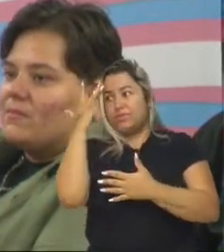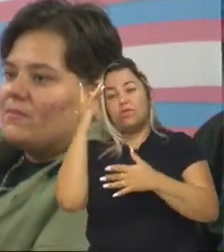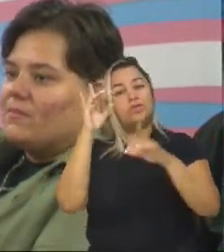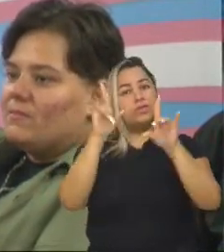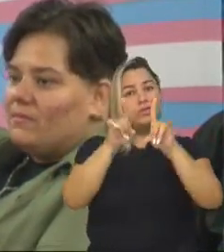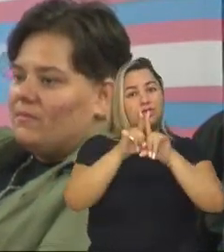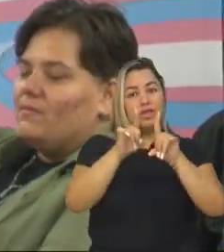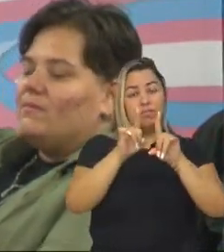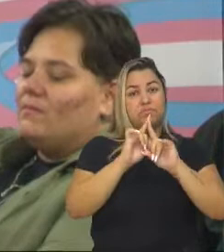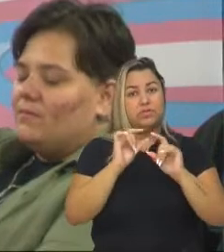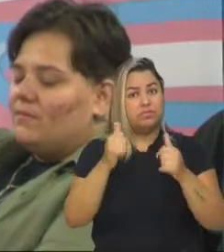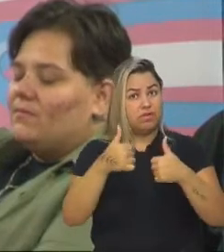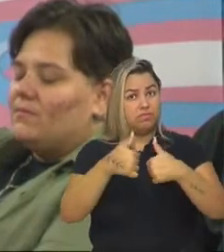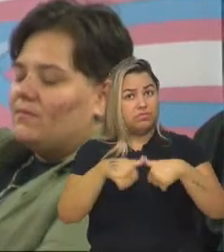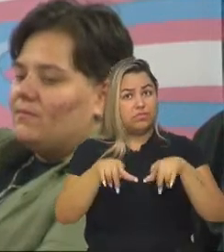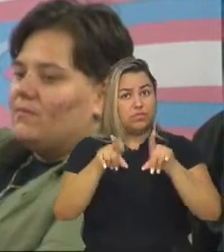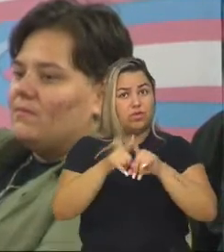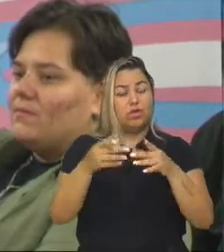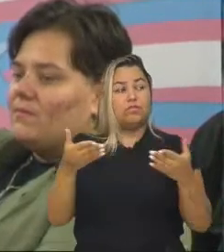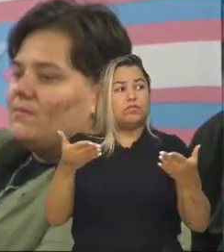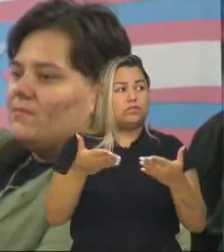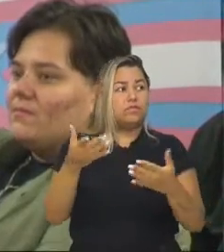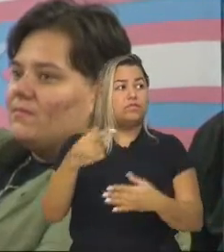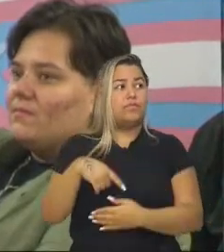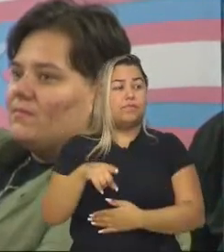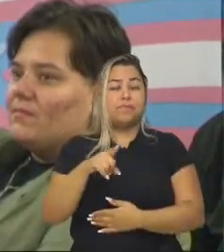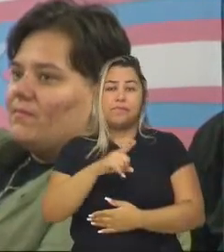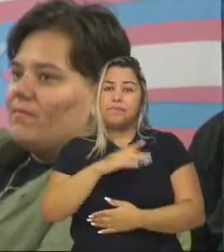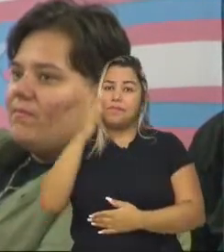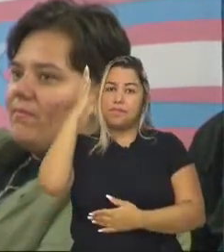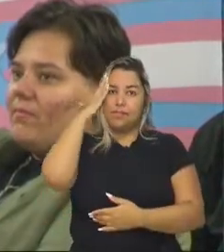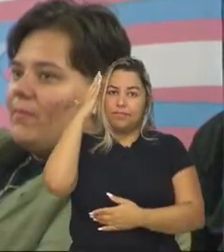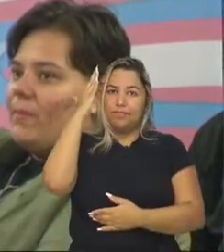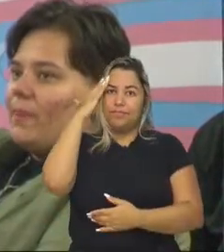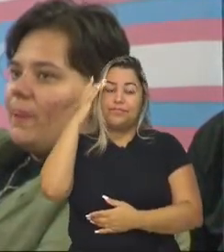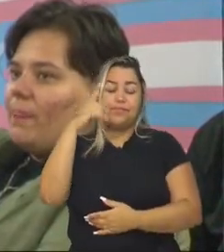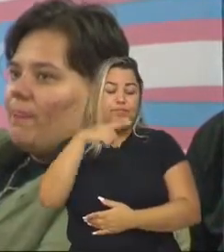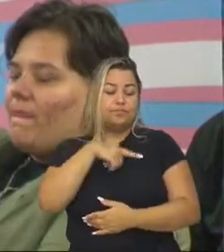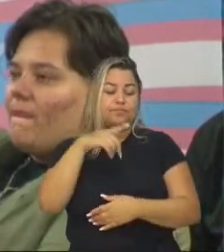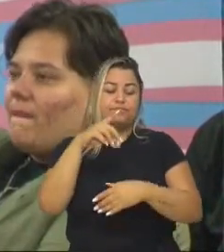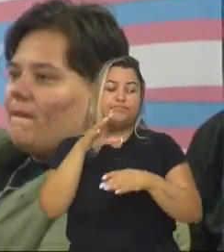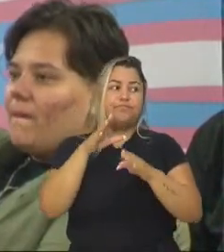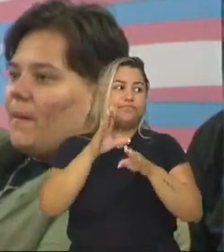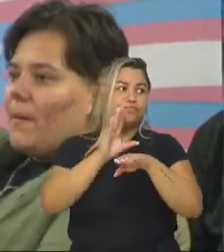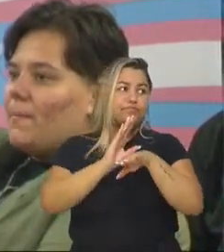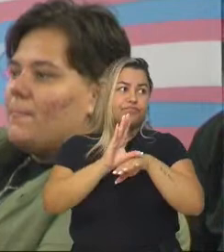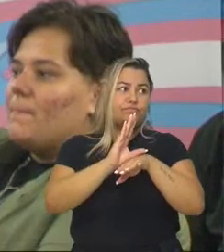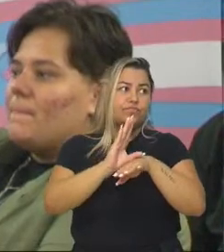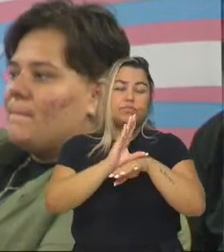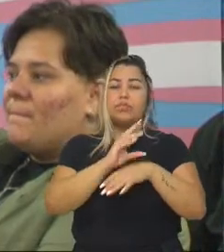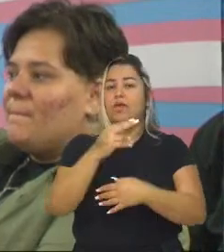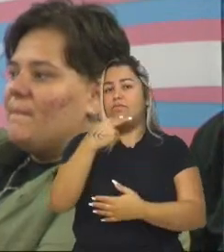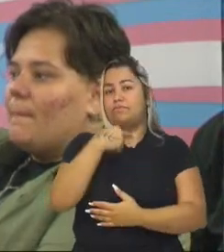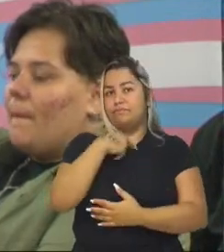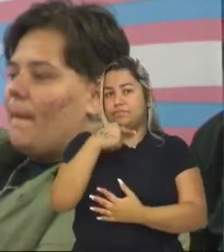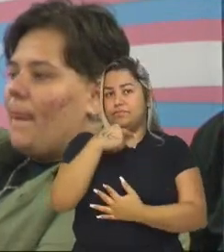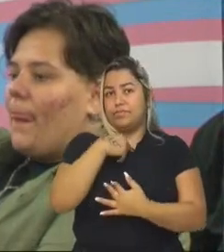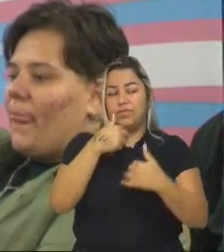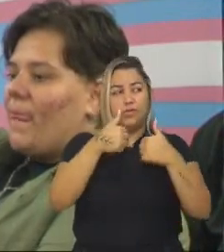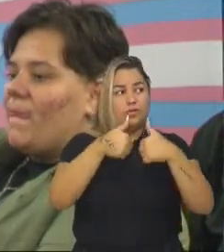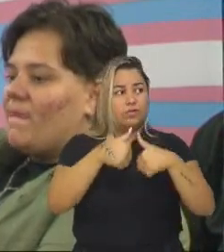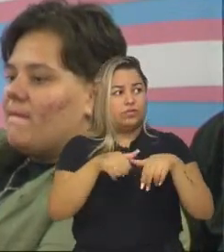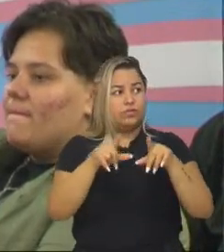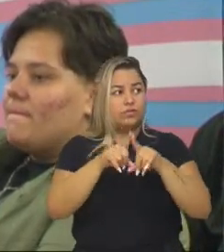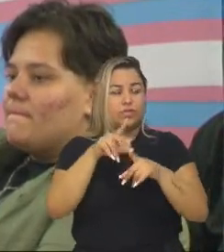estavam perdendo as forças. E a gente sabe que tem outras pessoas que estão no sistema conselhos que não puderam estar aqui com a gente, que estão